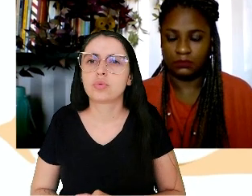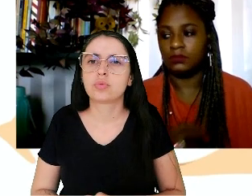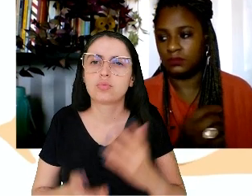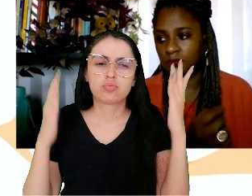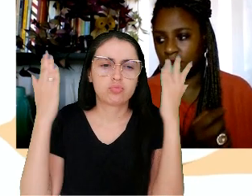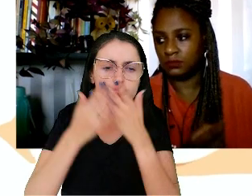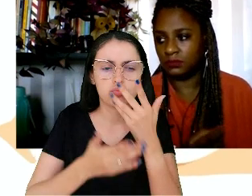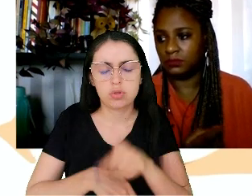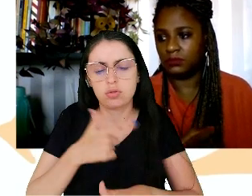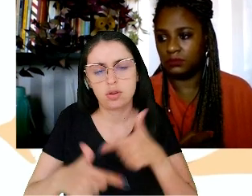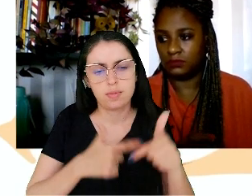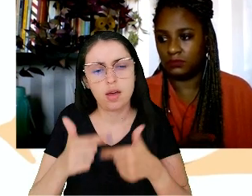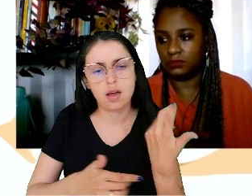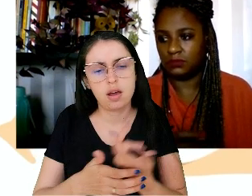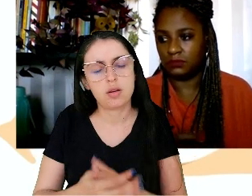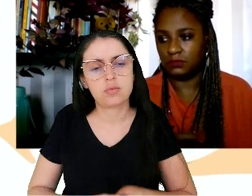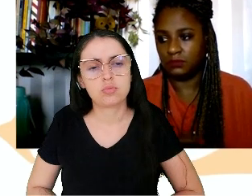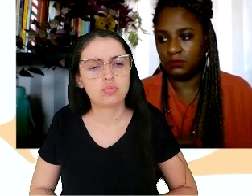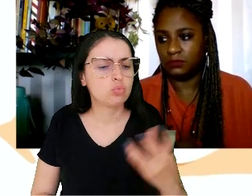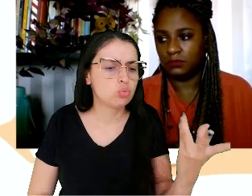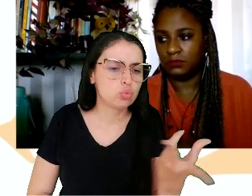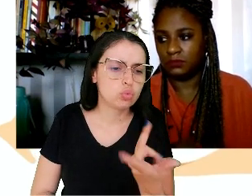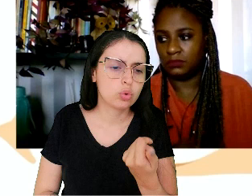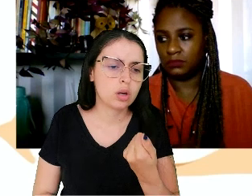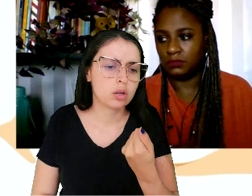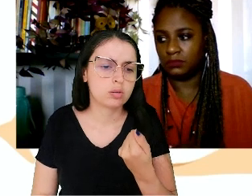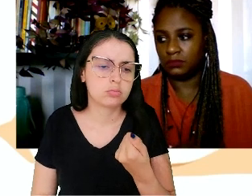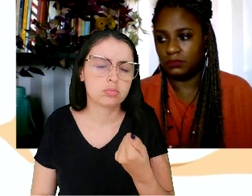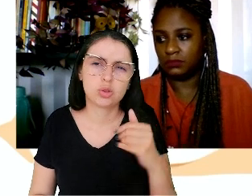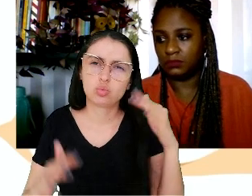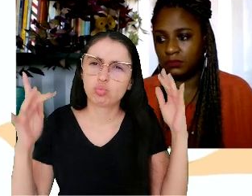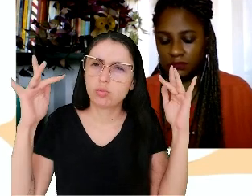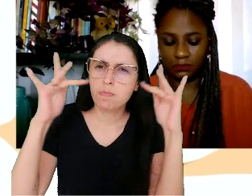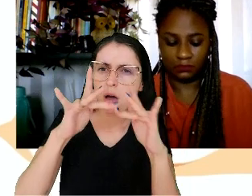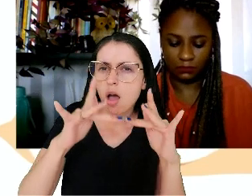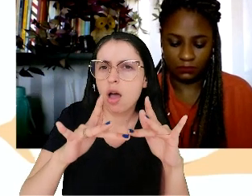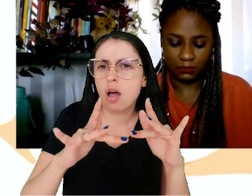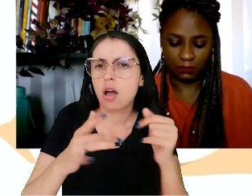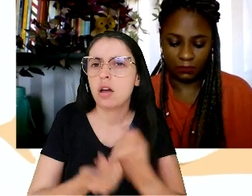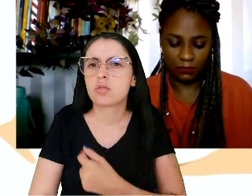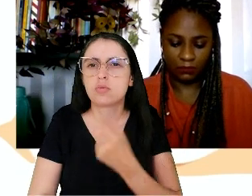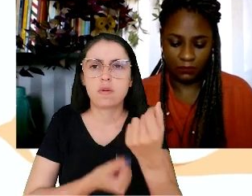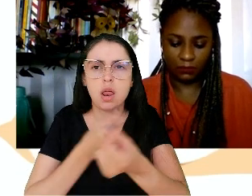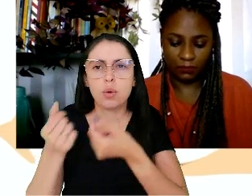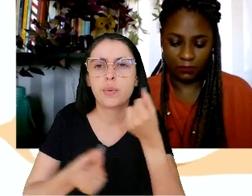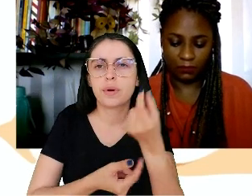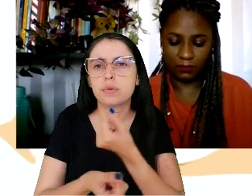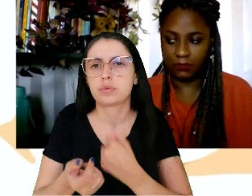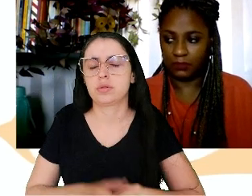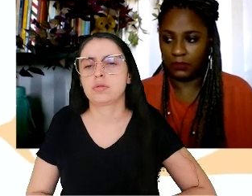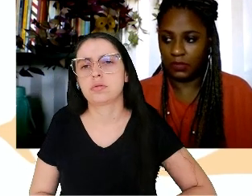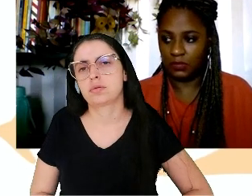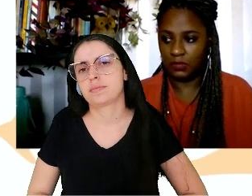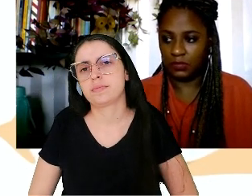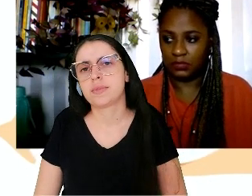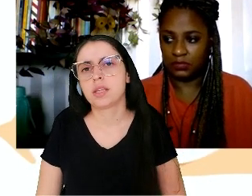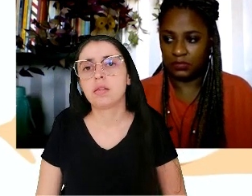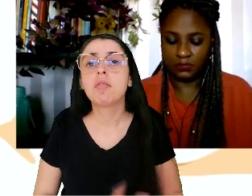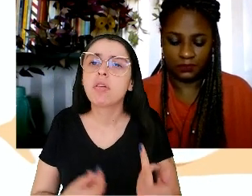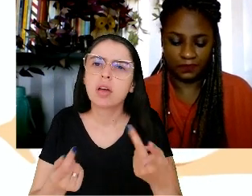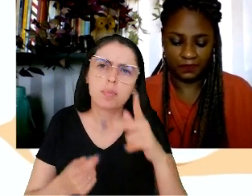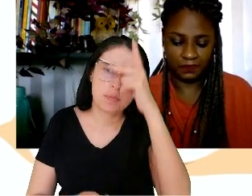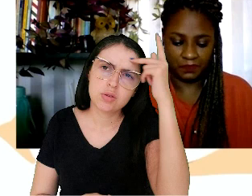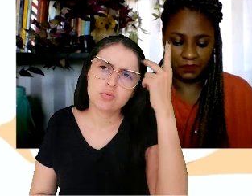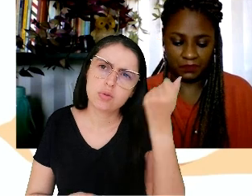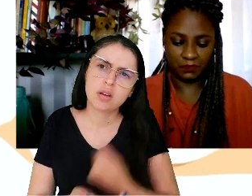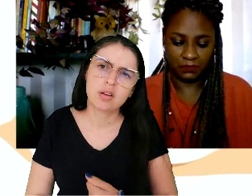mercado e todo o impacto que isso teve para a economia, para o capitalismo, quem será